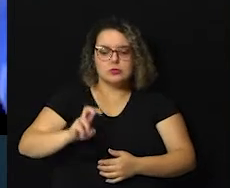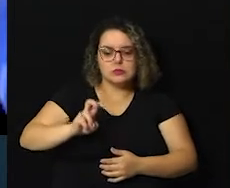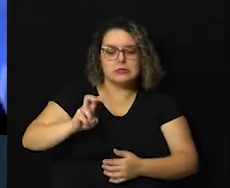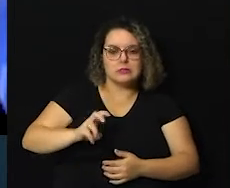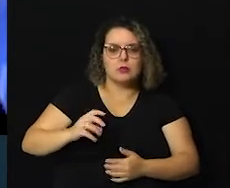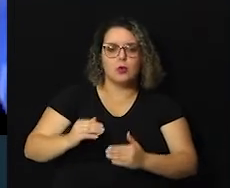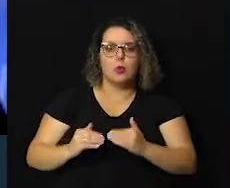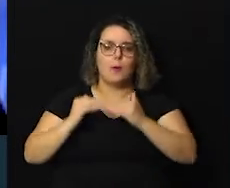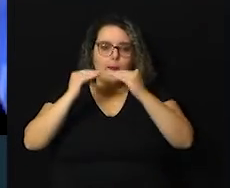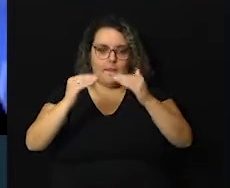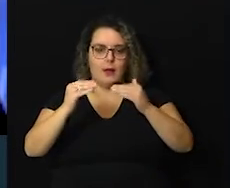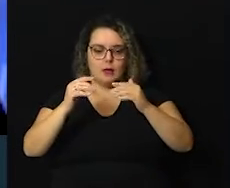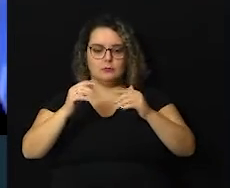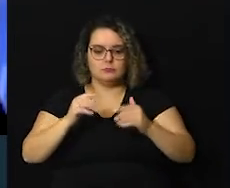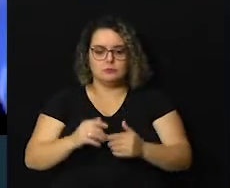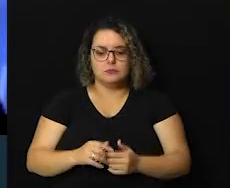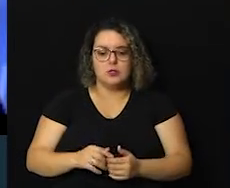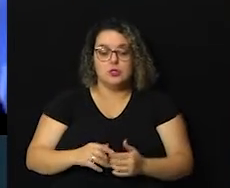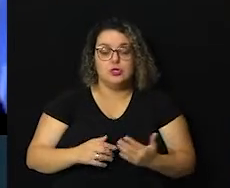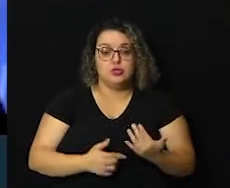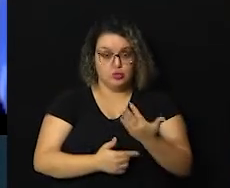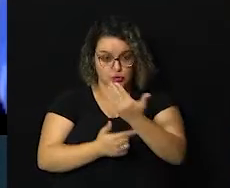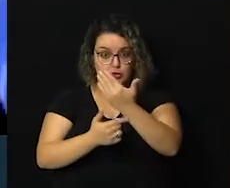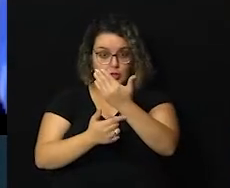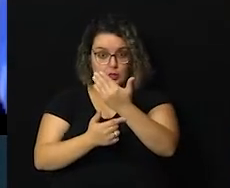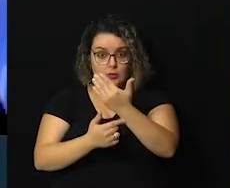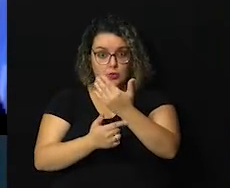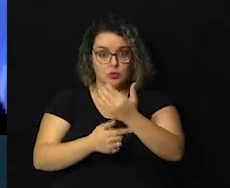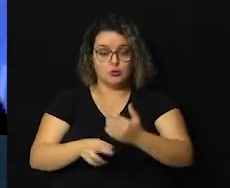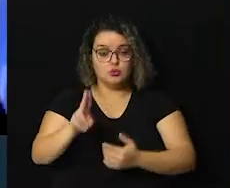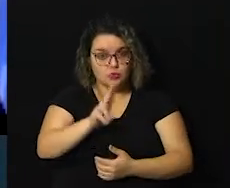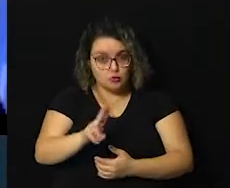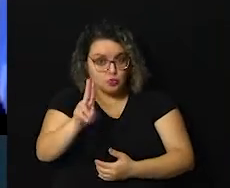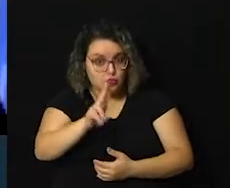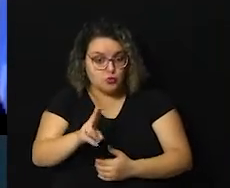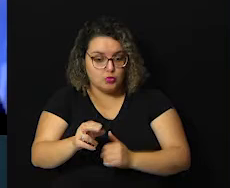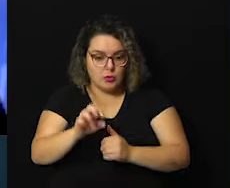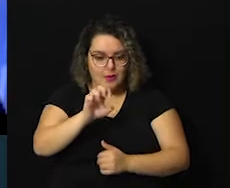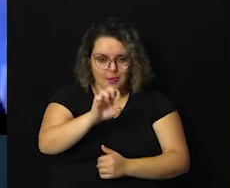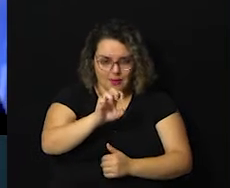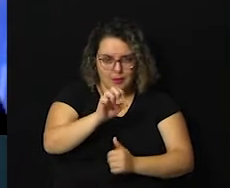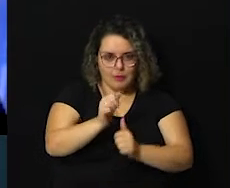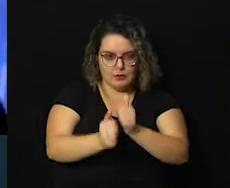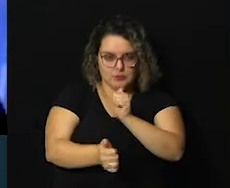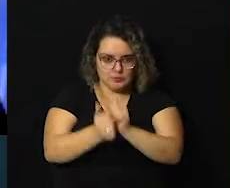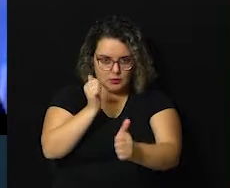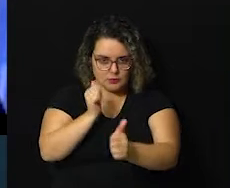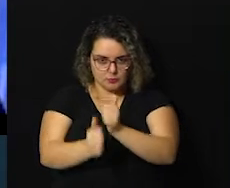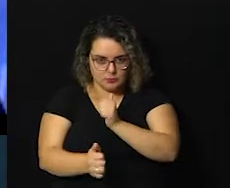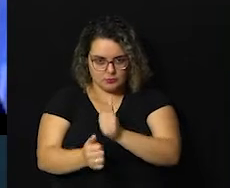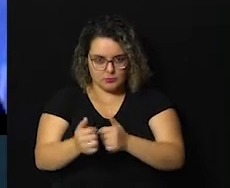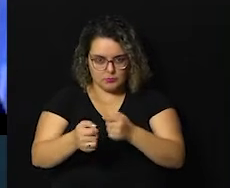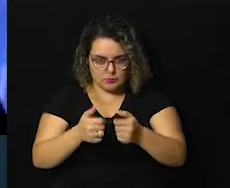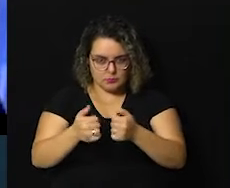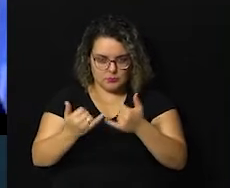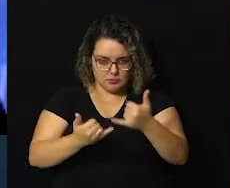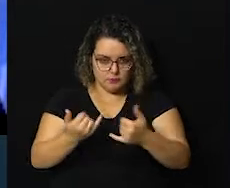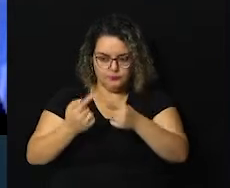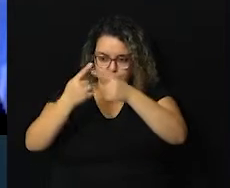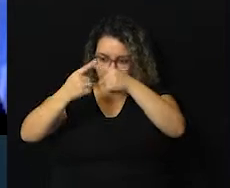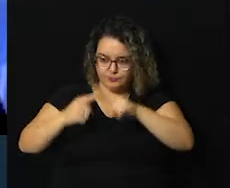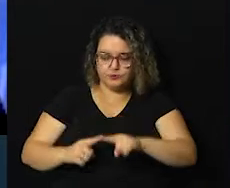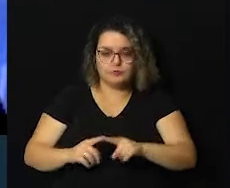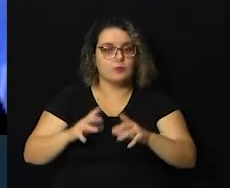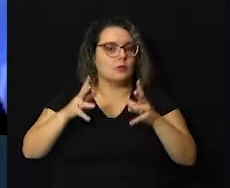cinco primeiros em termos de audiência e consumo de esporte então os campeonatos